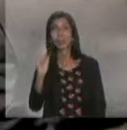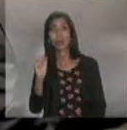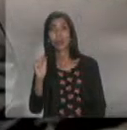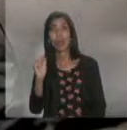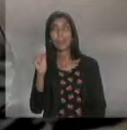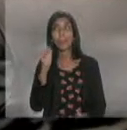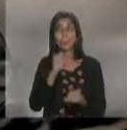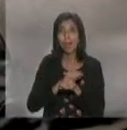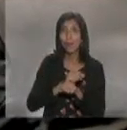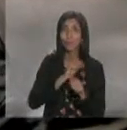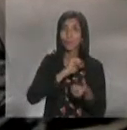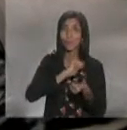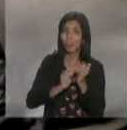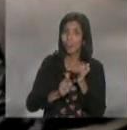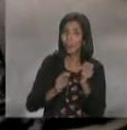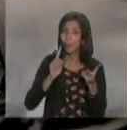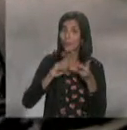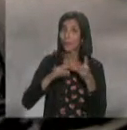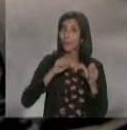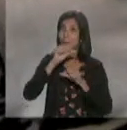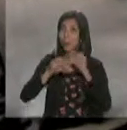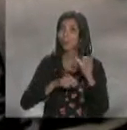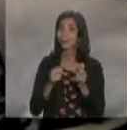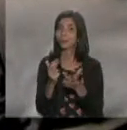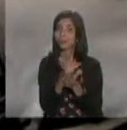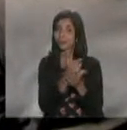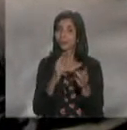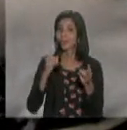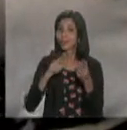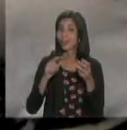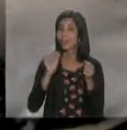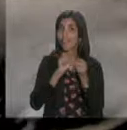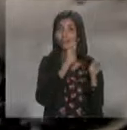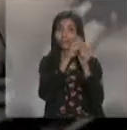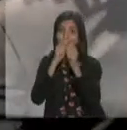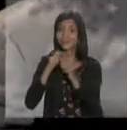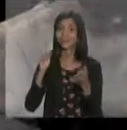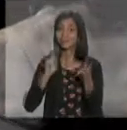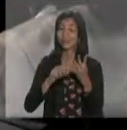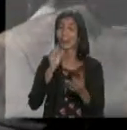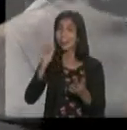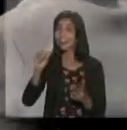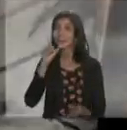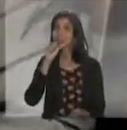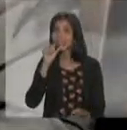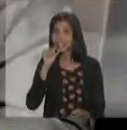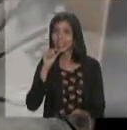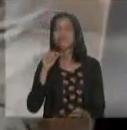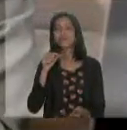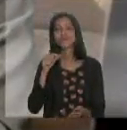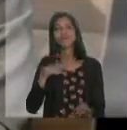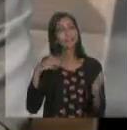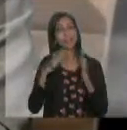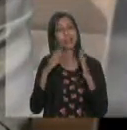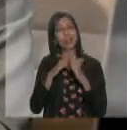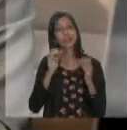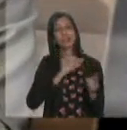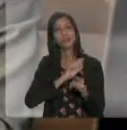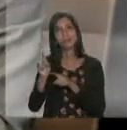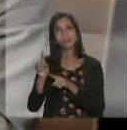futebol, diz que vai virar artista, faz uma escultura e mata o passarinho do teu pai, né? Aí eu não tinha como. Eu fui mandado embora de casa. Realmente, o negócio